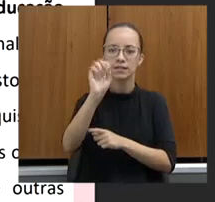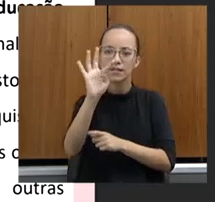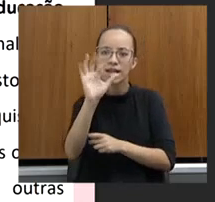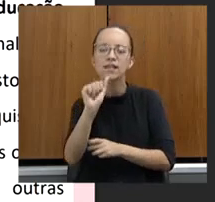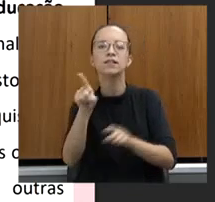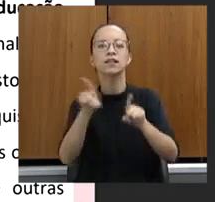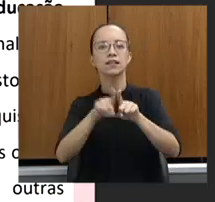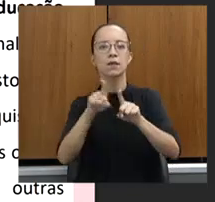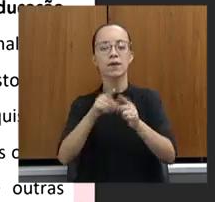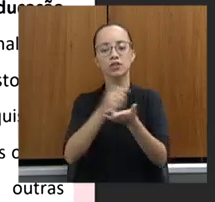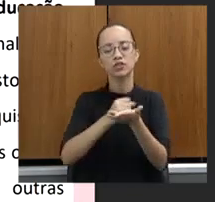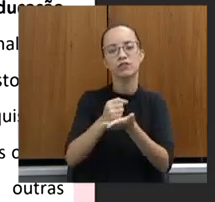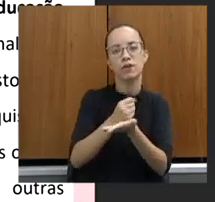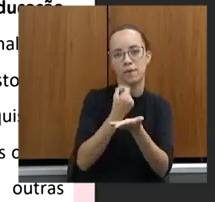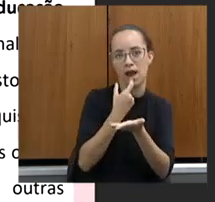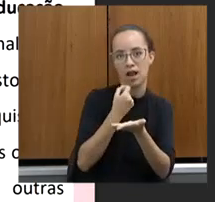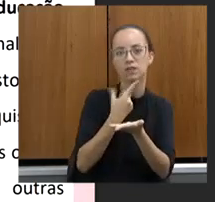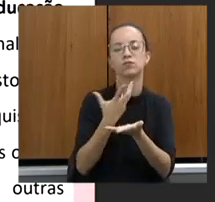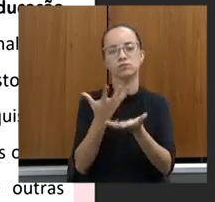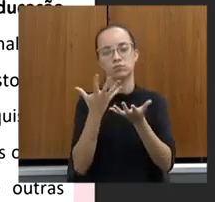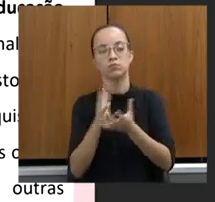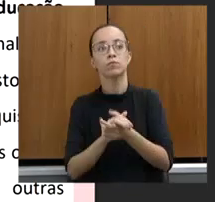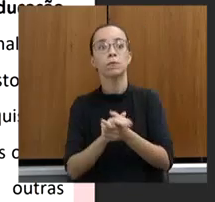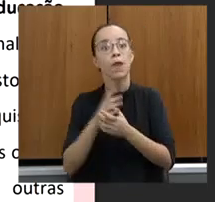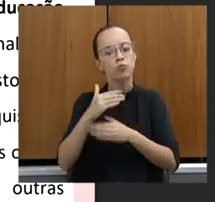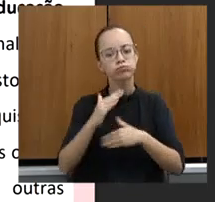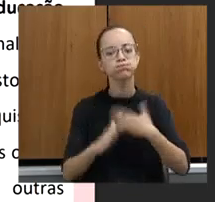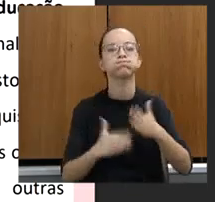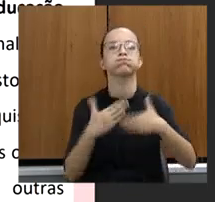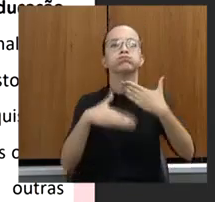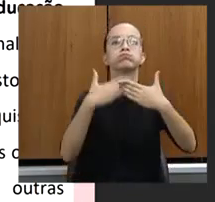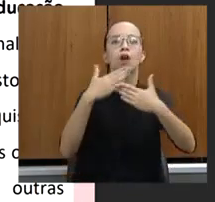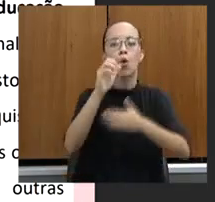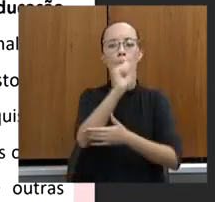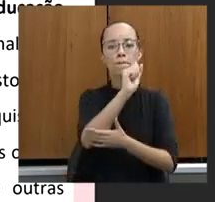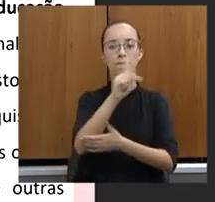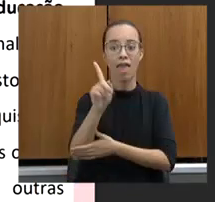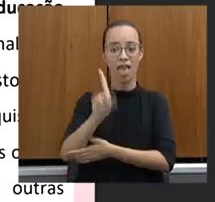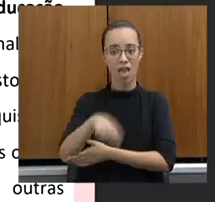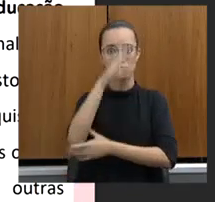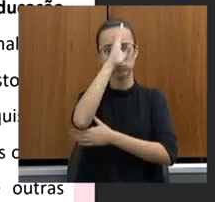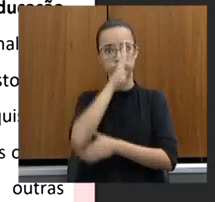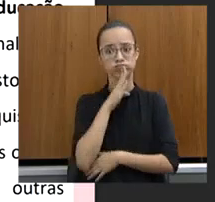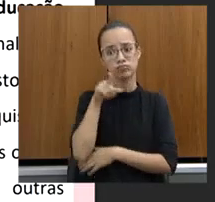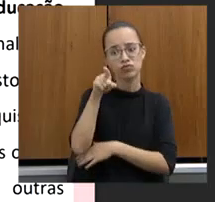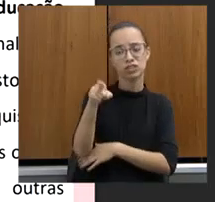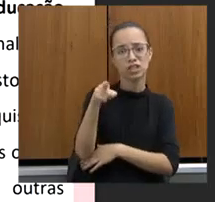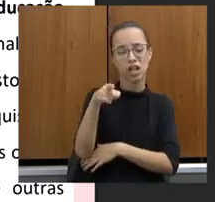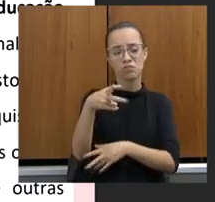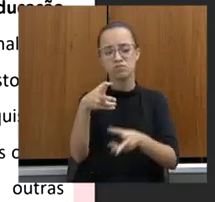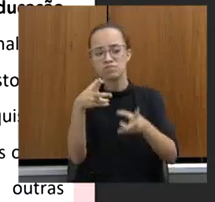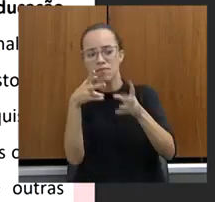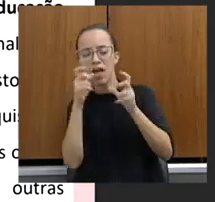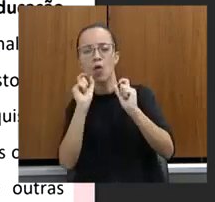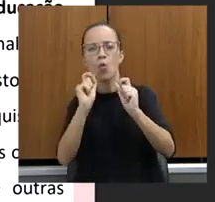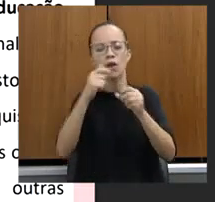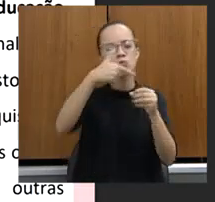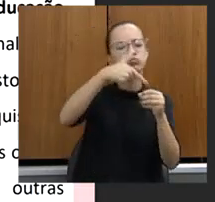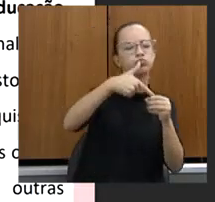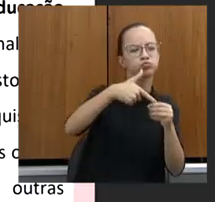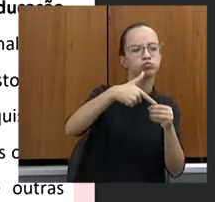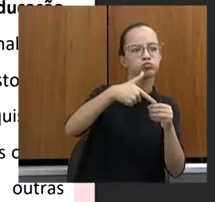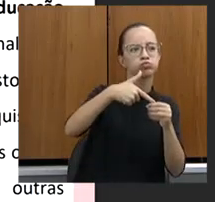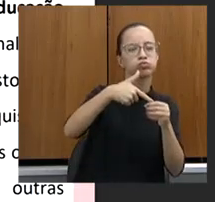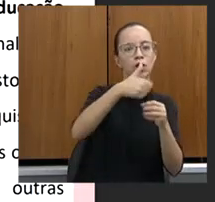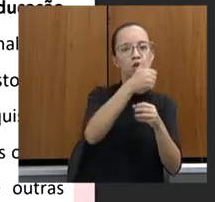de farmacêuticos em que o aplicativo é de graça e você identifica no caso dos combustíveis num